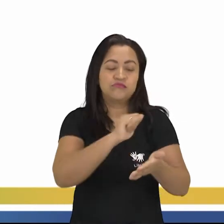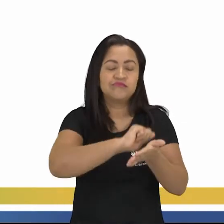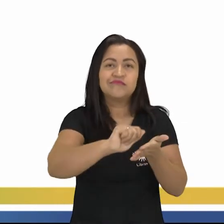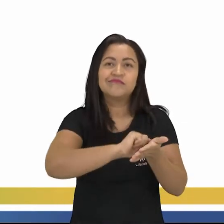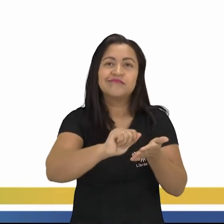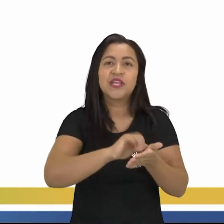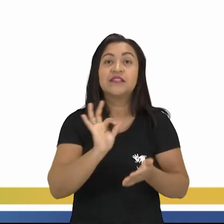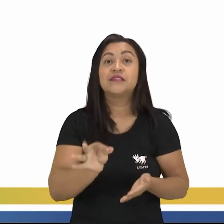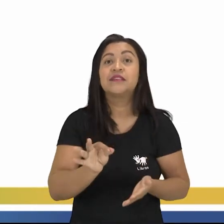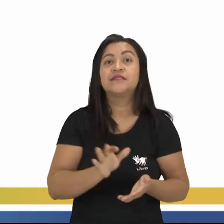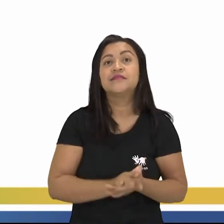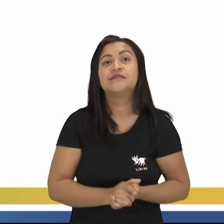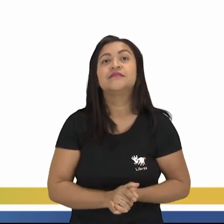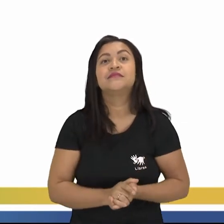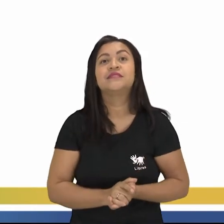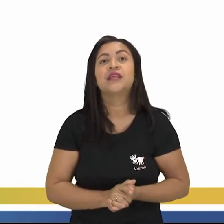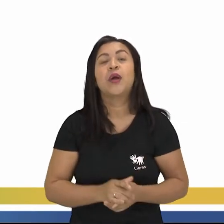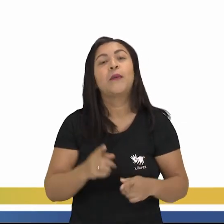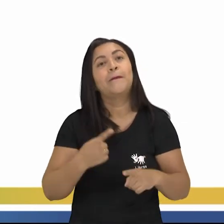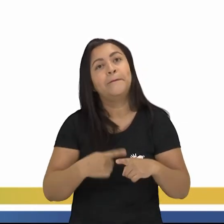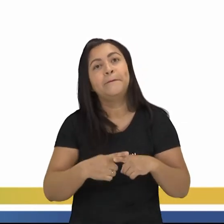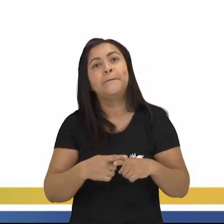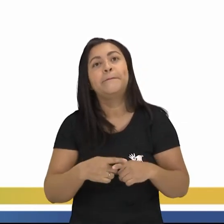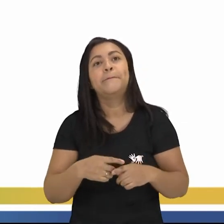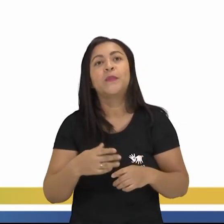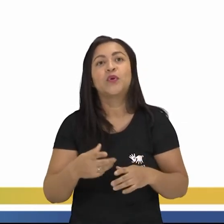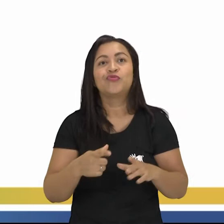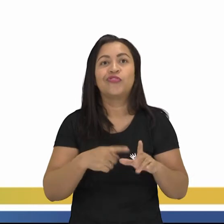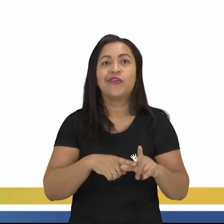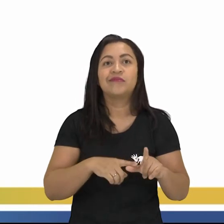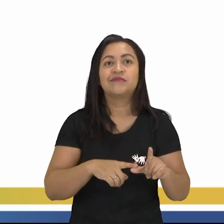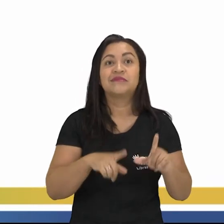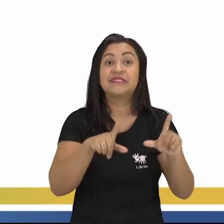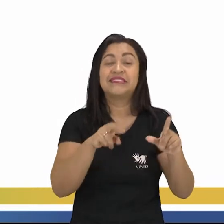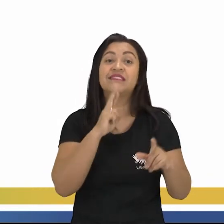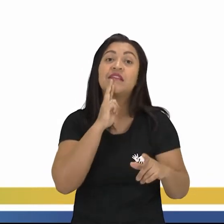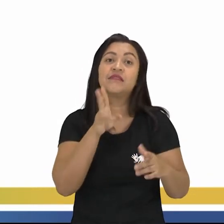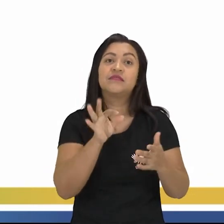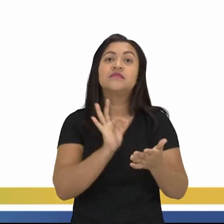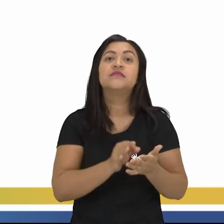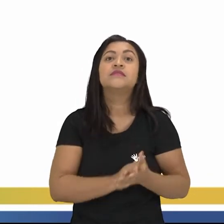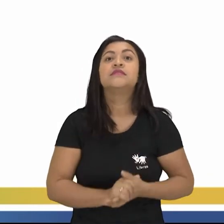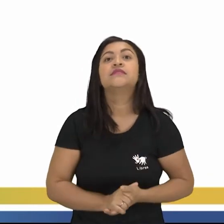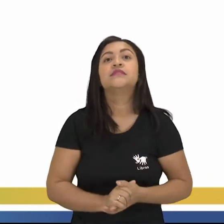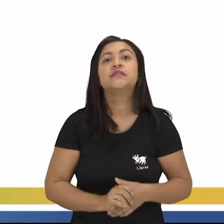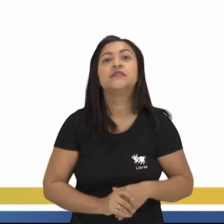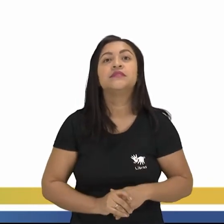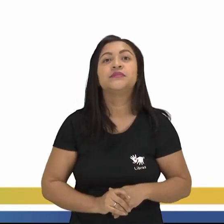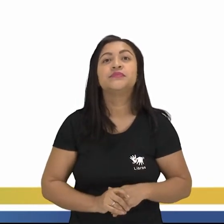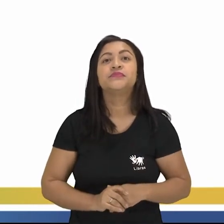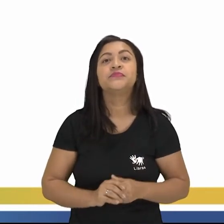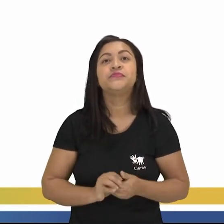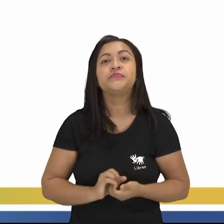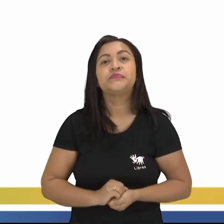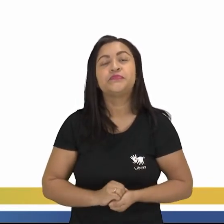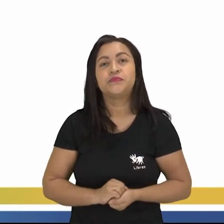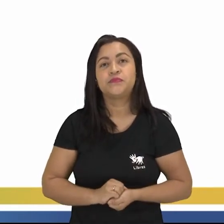simple past, porque aqui já está me dando o resultado. You could live for